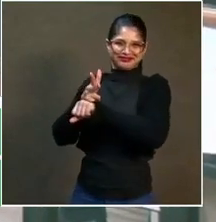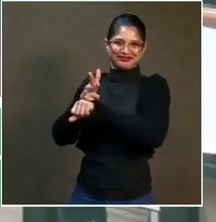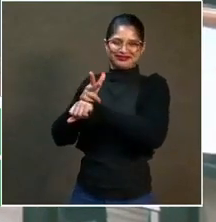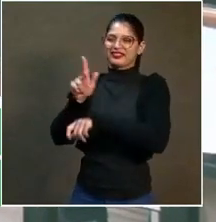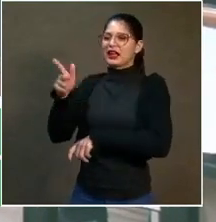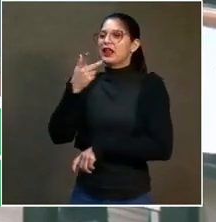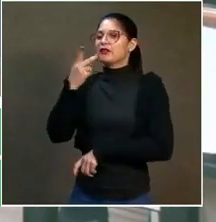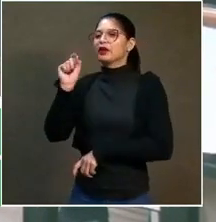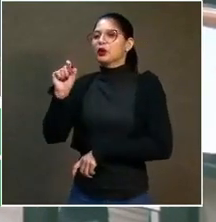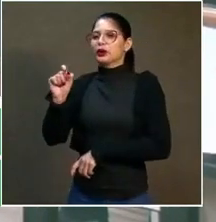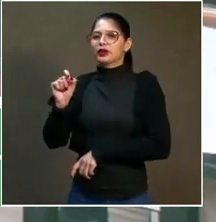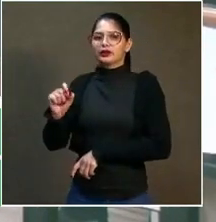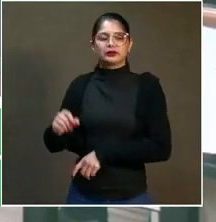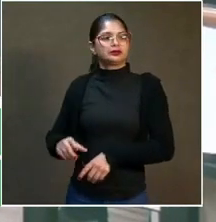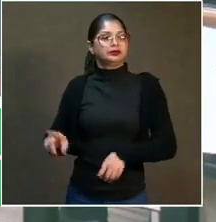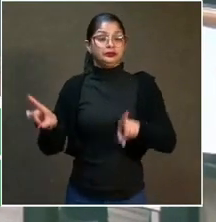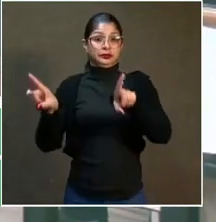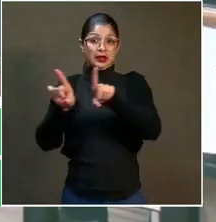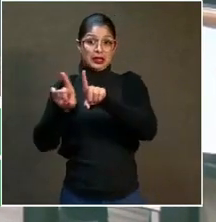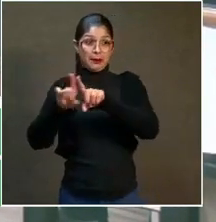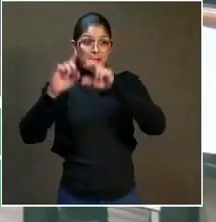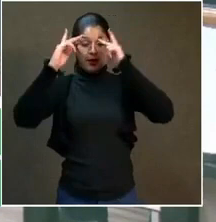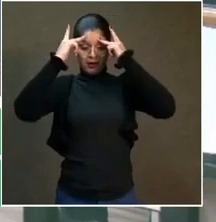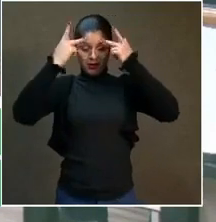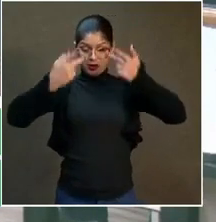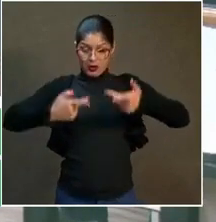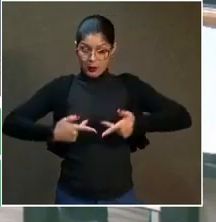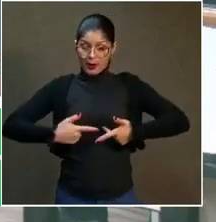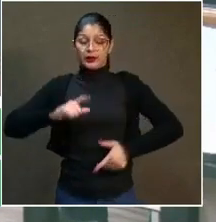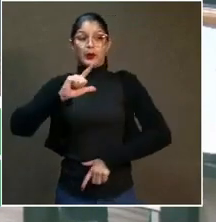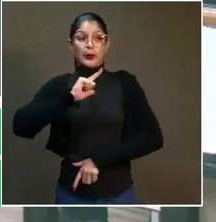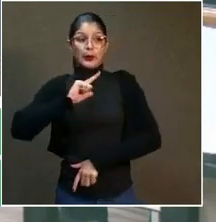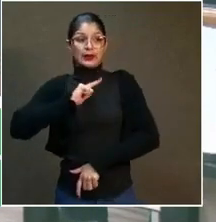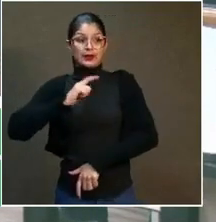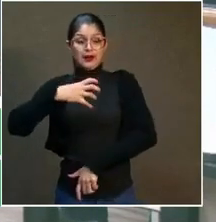Ele falou que também é ser humano, também se emociona.